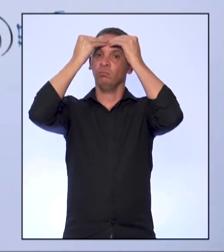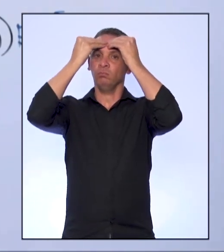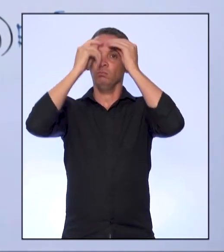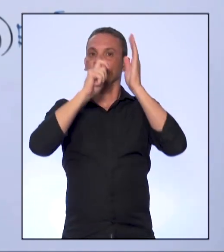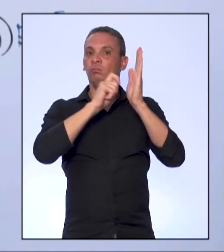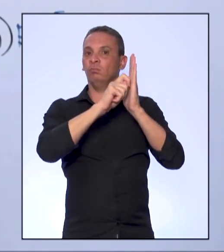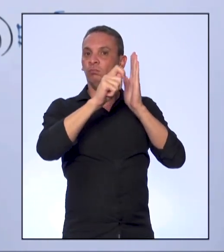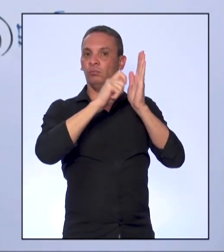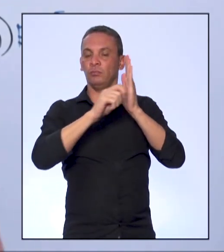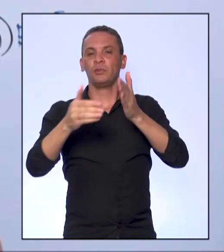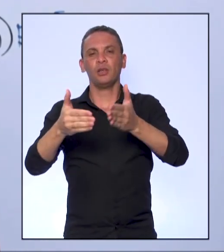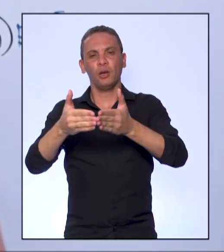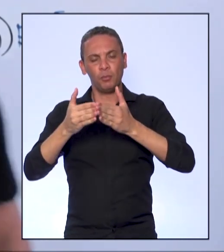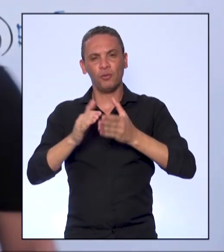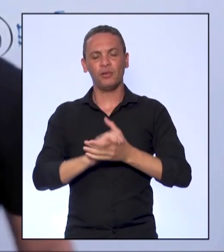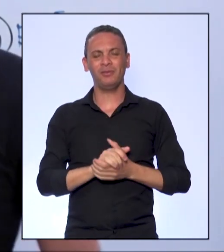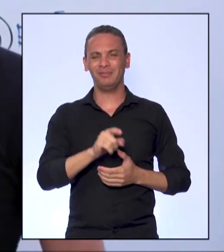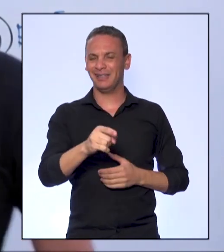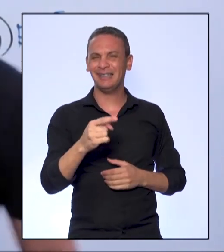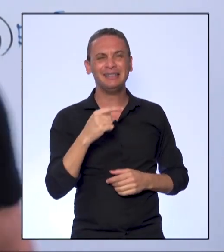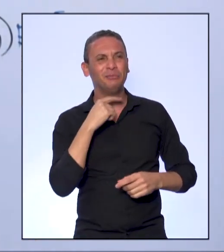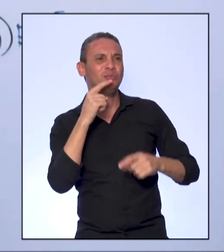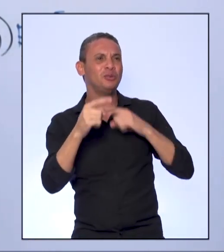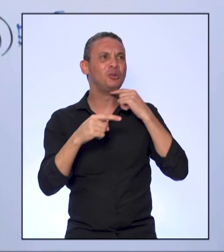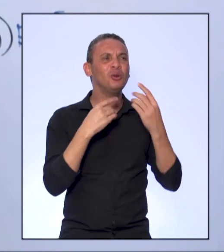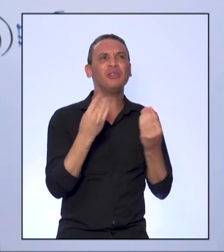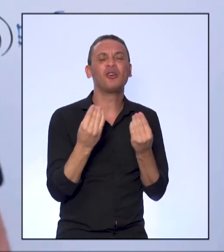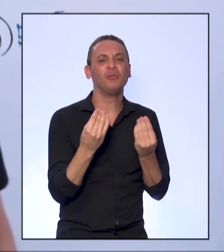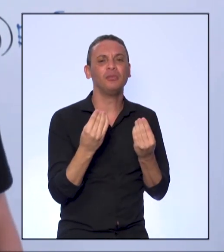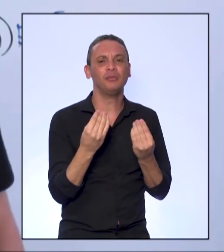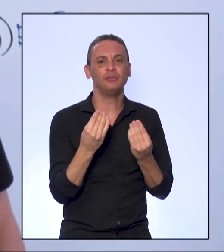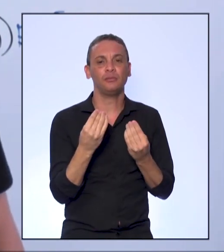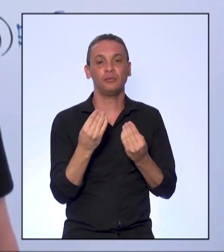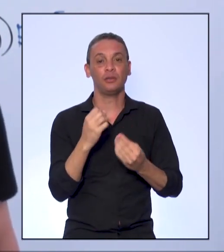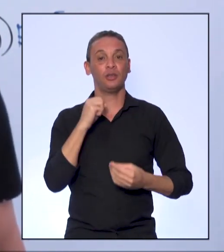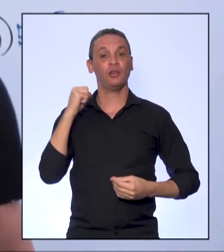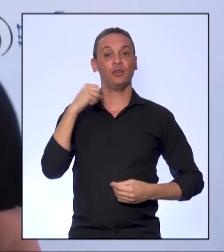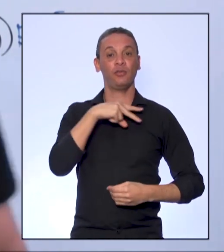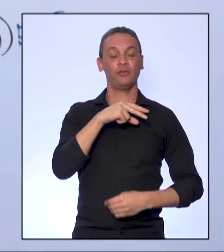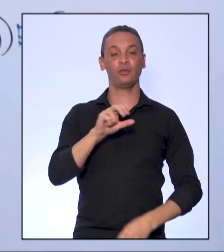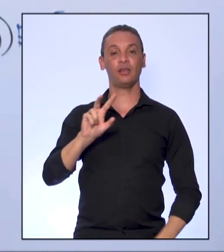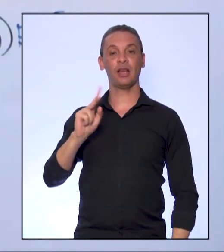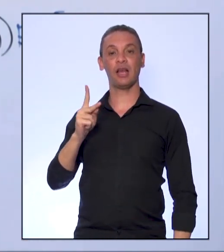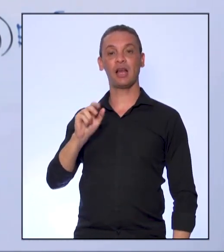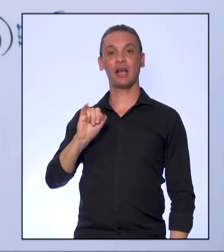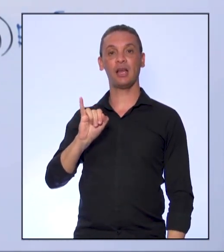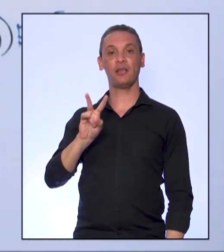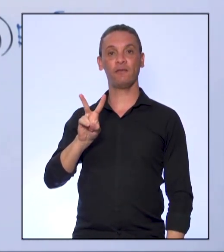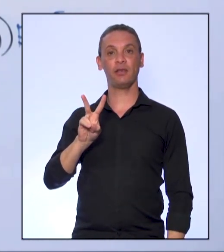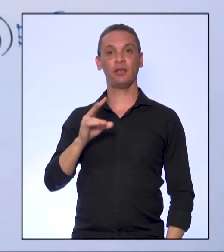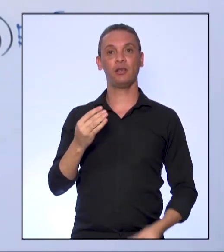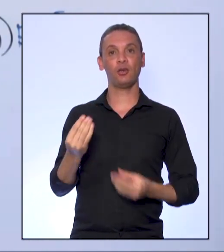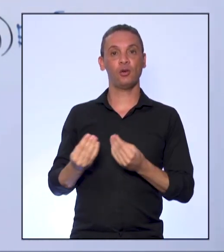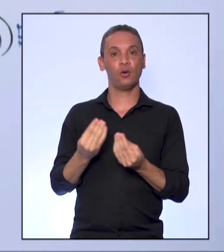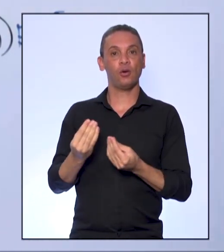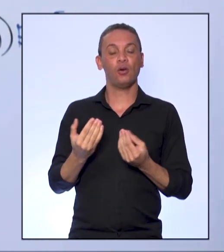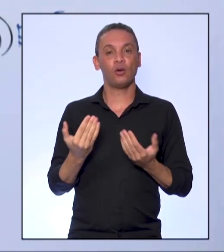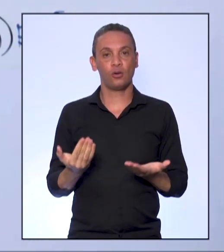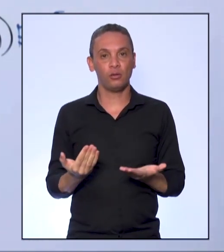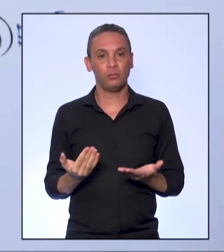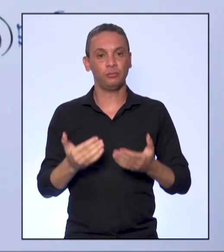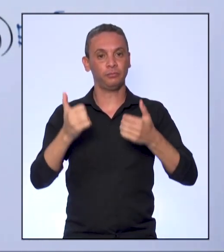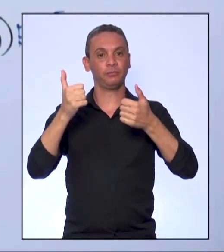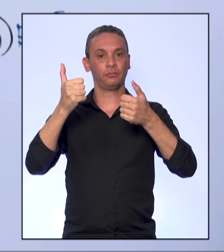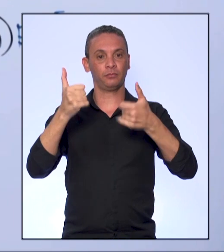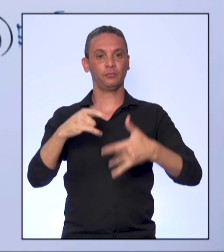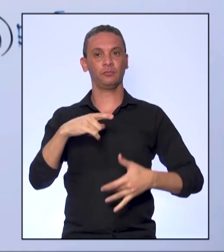mais dois aqui, que eu sei que você está com dúvida. O HIV! O HIV, qual é a diferença? A gente vai ver aqui. Só que eu queria que você anotasse esses dois. Esses aqui de cima